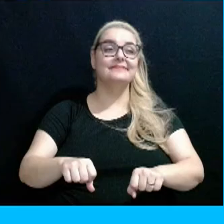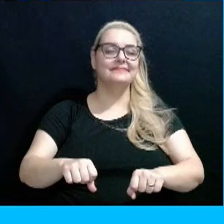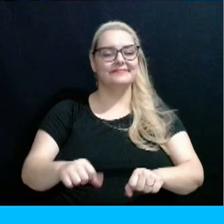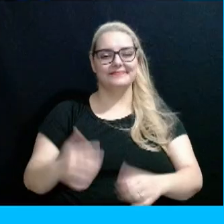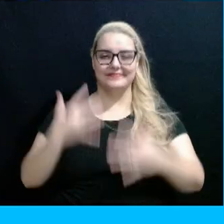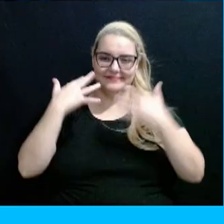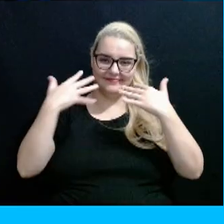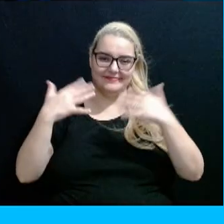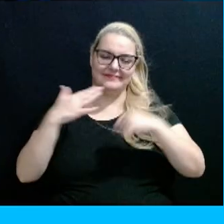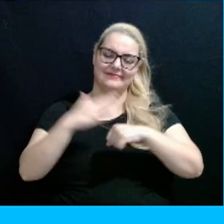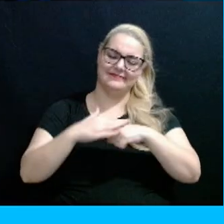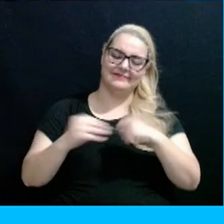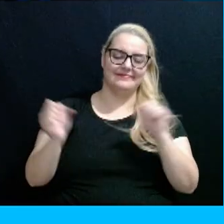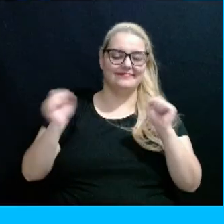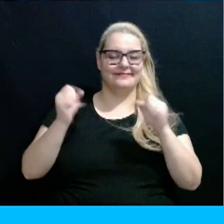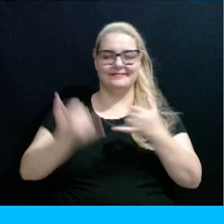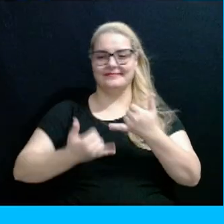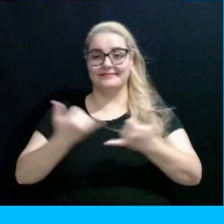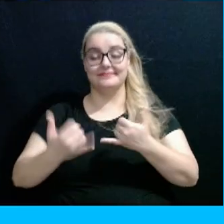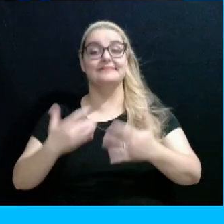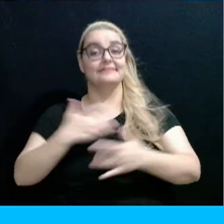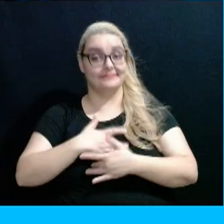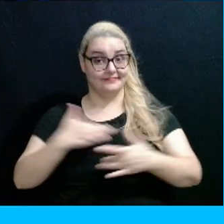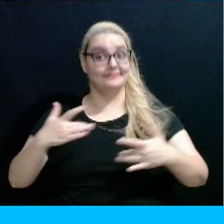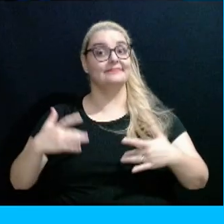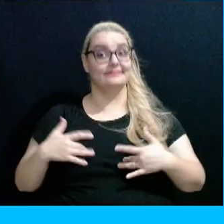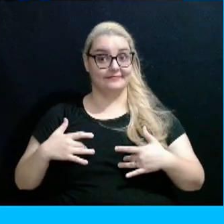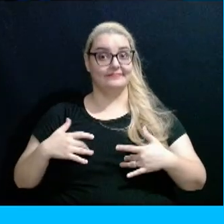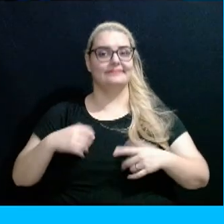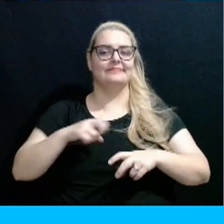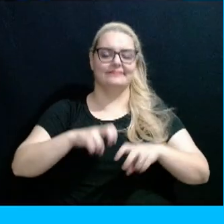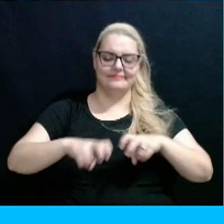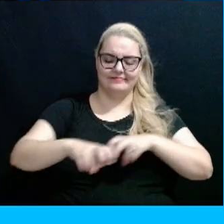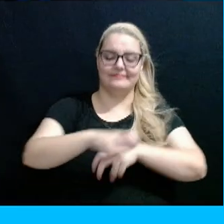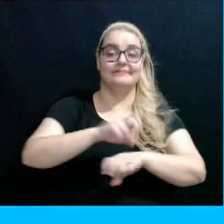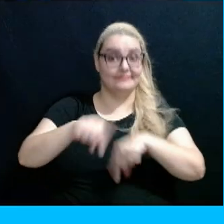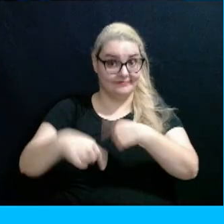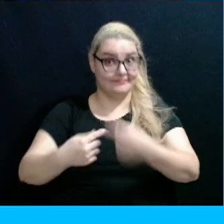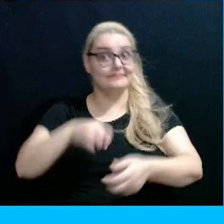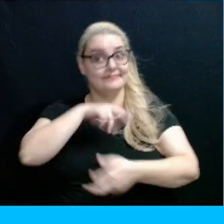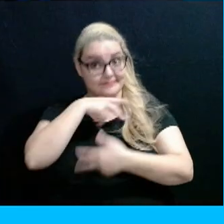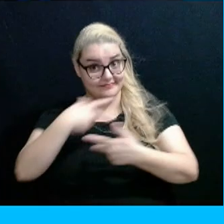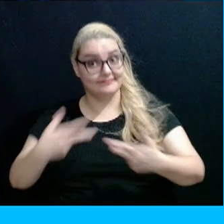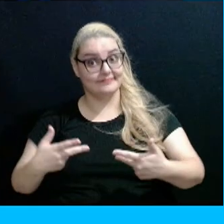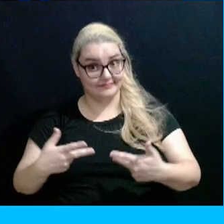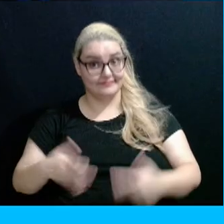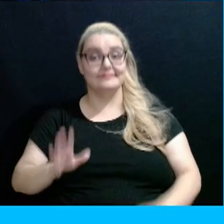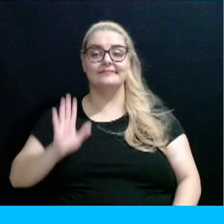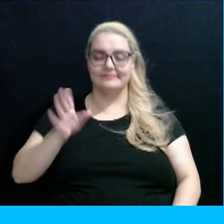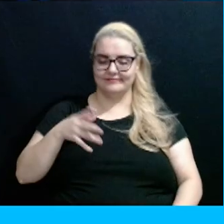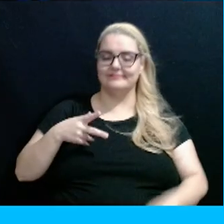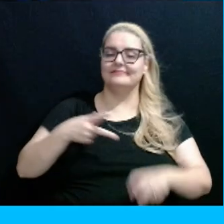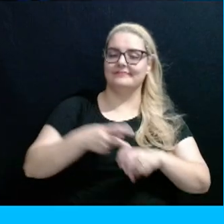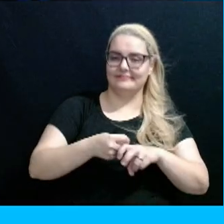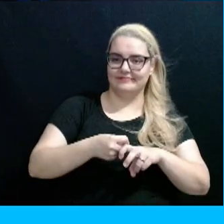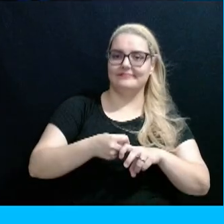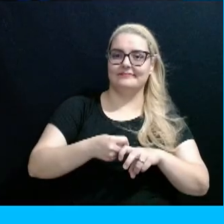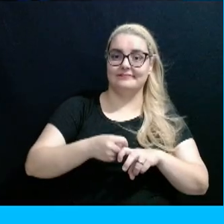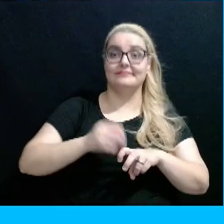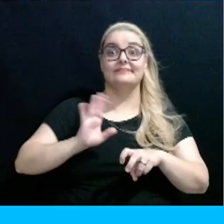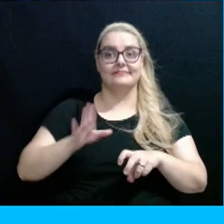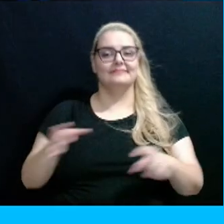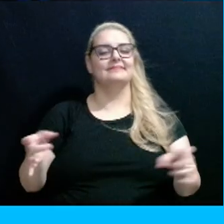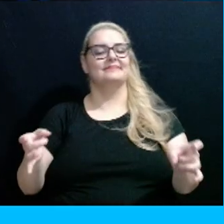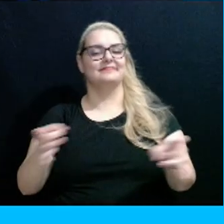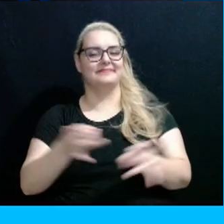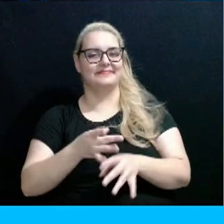dócil, brincalhão e saudável, ele é sociável com outros animais, já está vacinado e pronto para ir